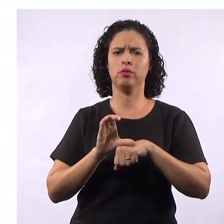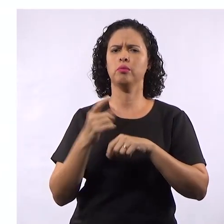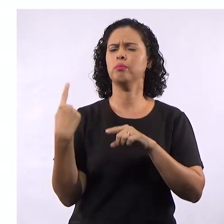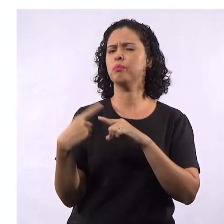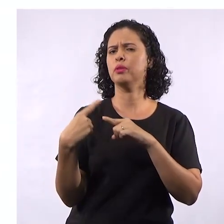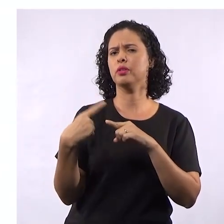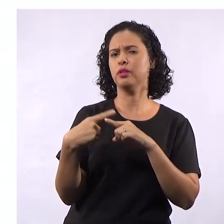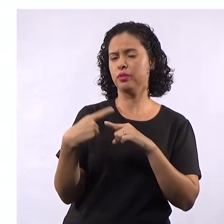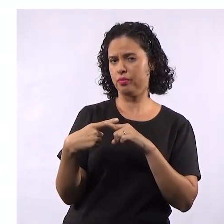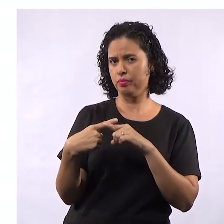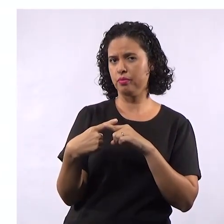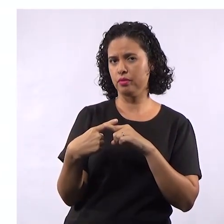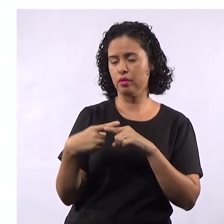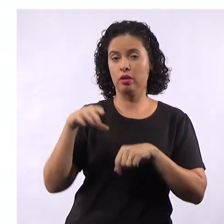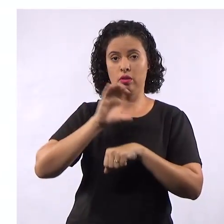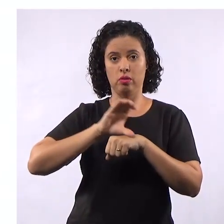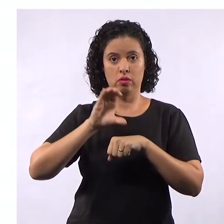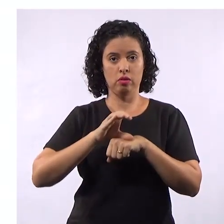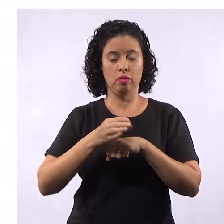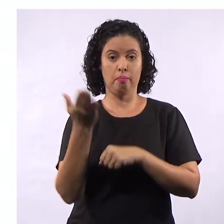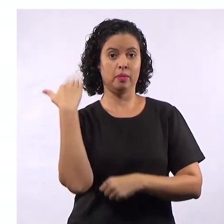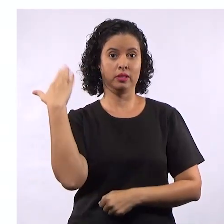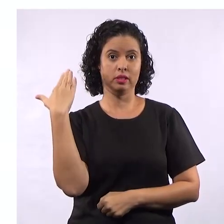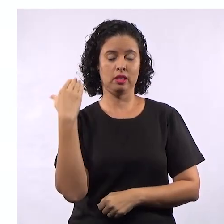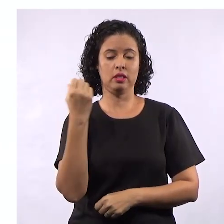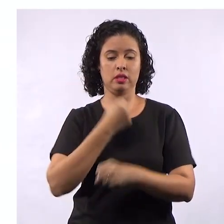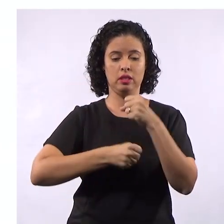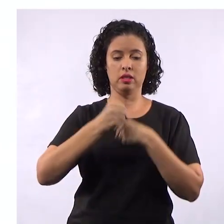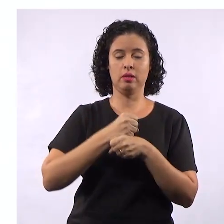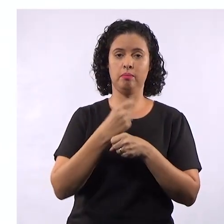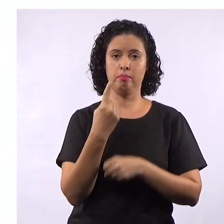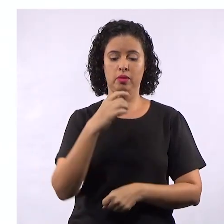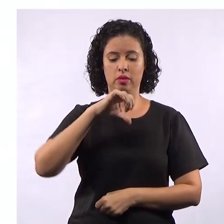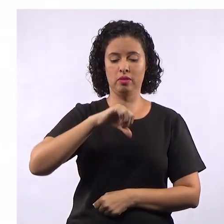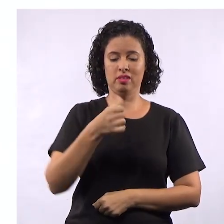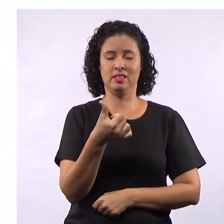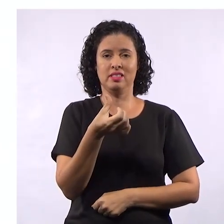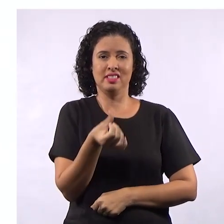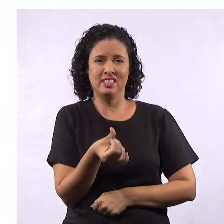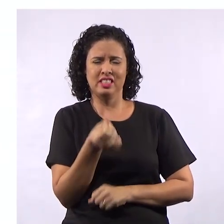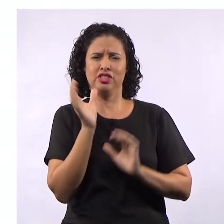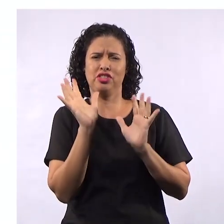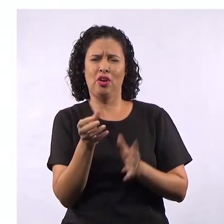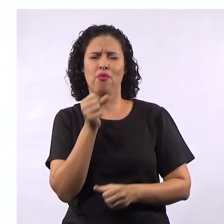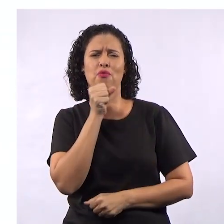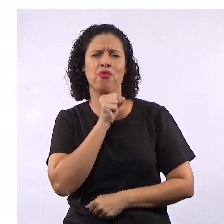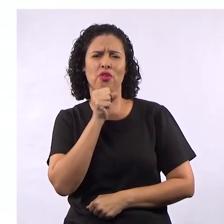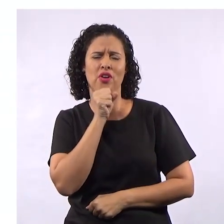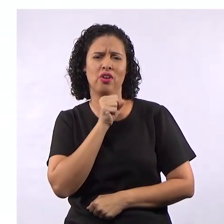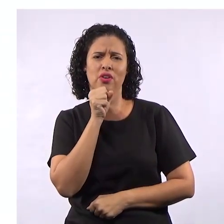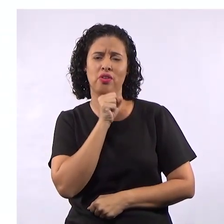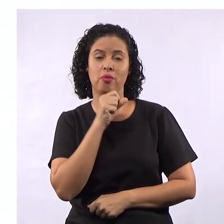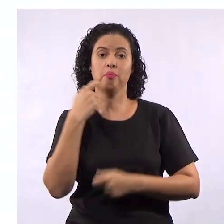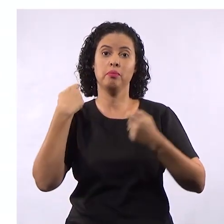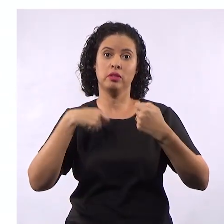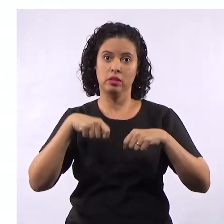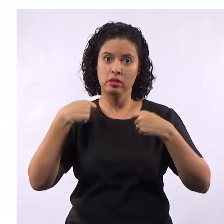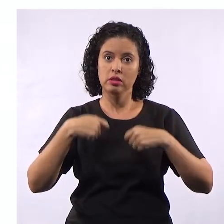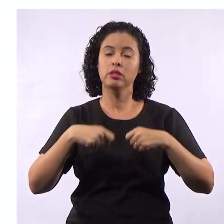tá? Na medida em que coloca as matérias em ordem metódica, divididas em uma parte geral e uma